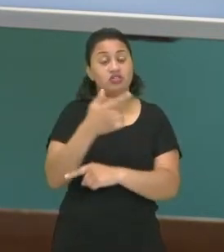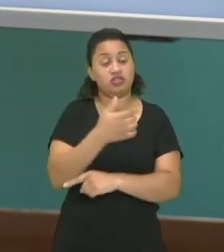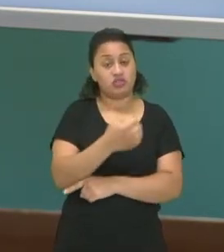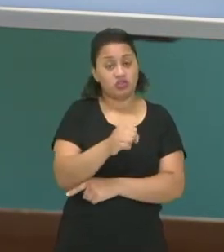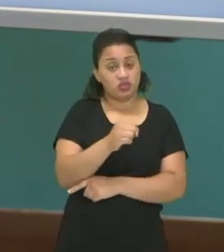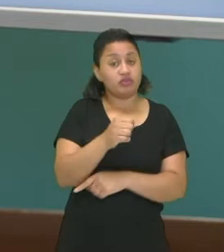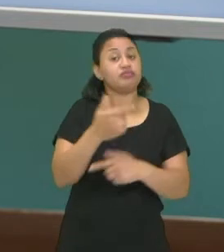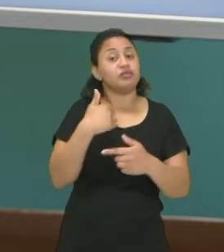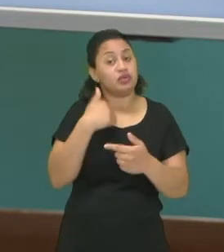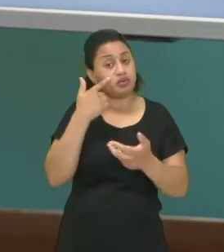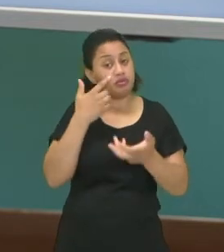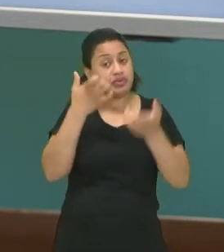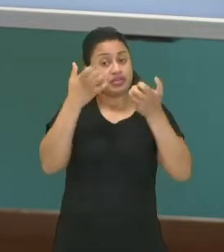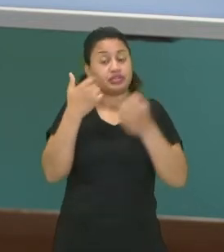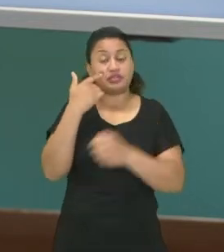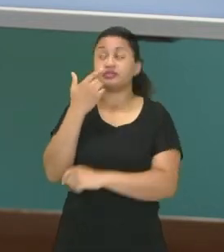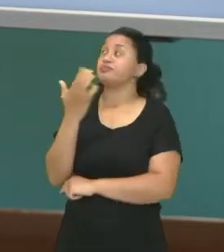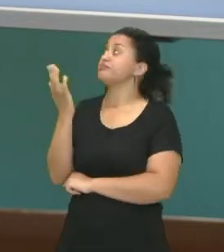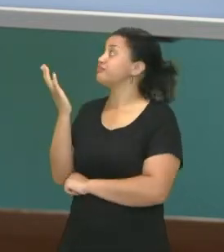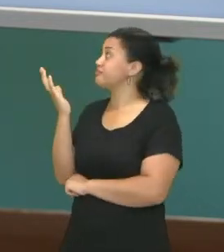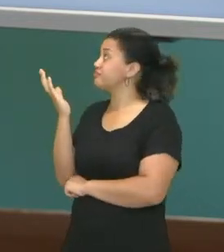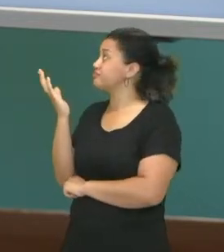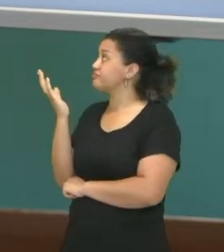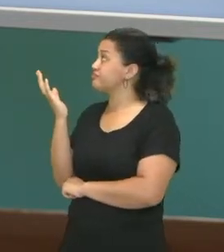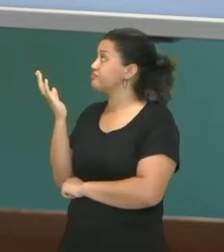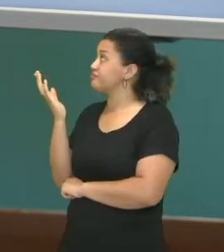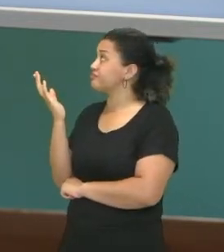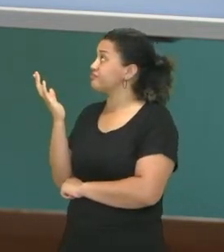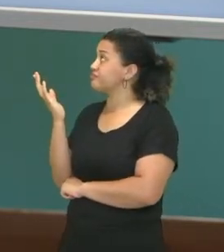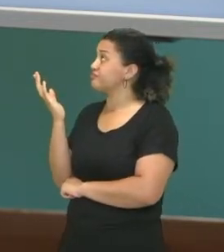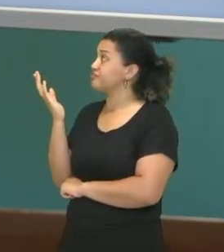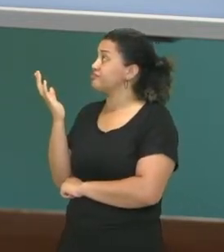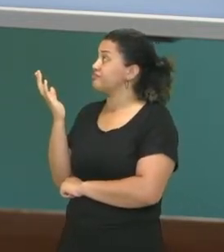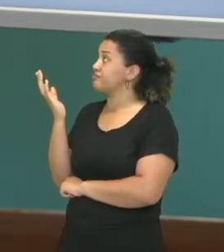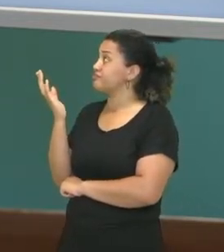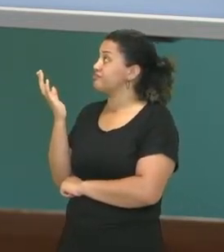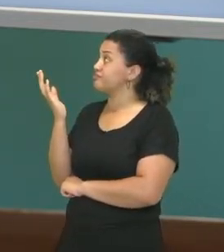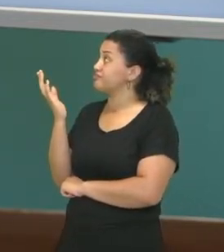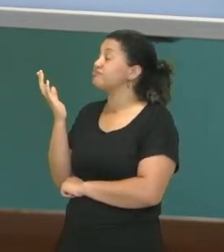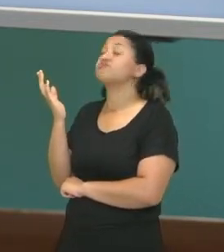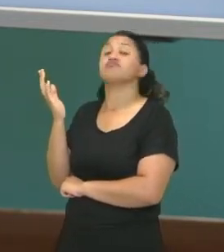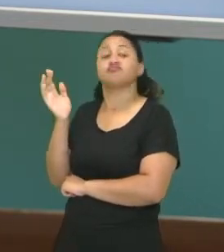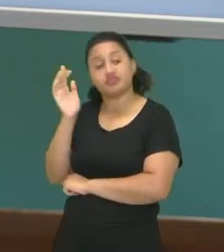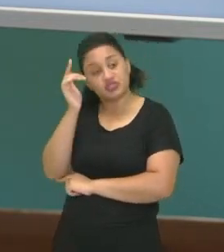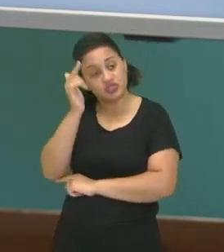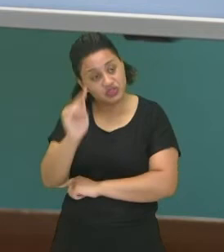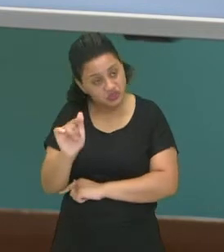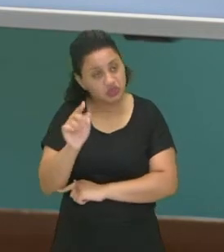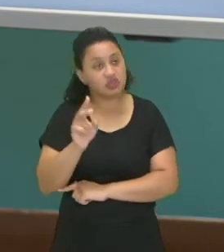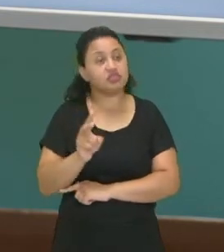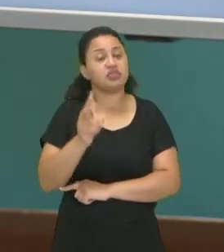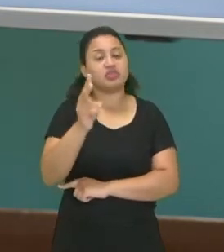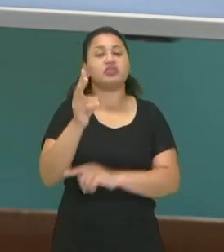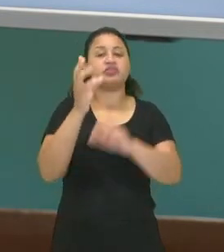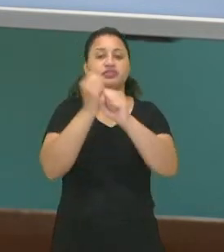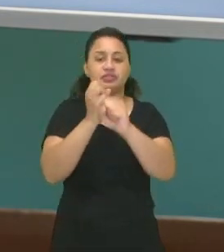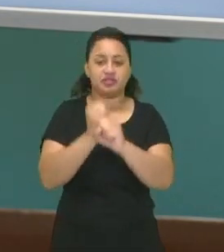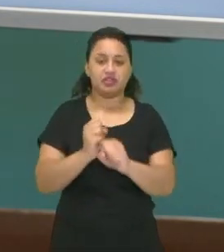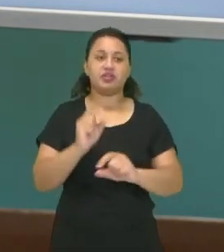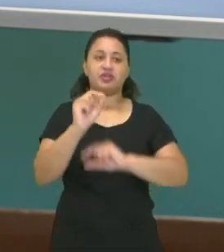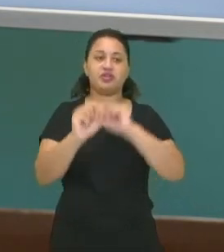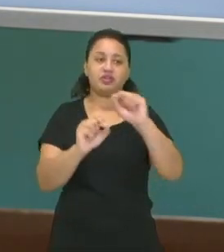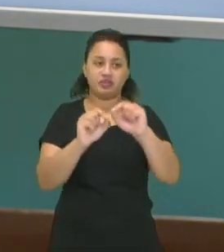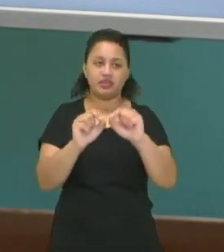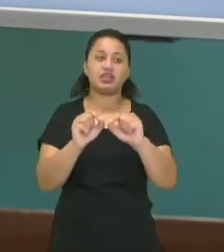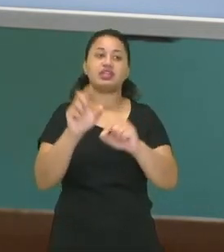que que aconteceu lá. Novamente, a gente tem o resto 2. Acrescentamos o zero, né? E continuamos a conta ali, que 5